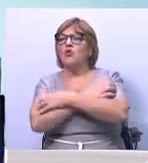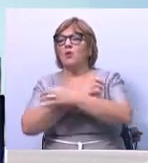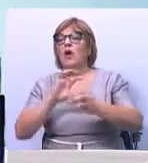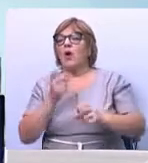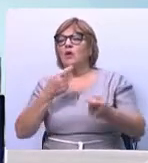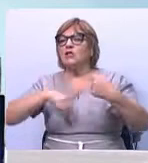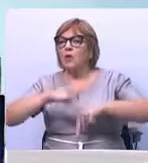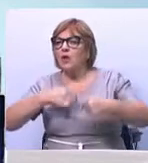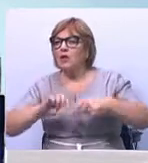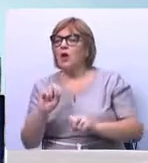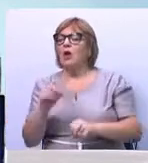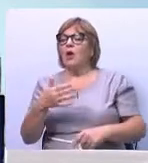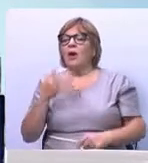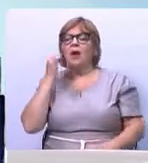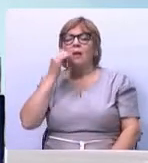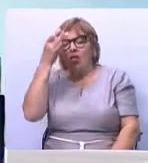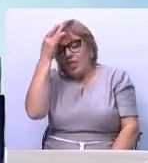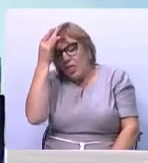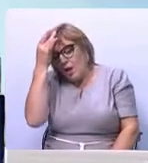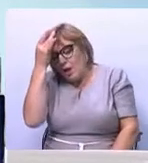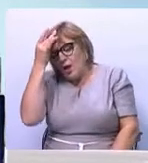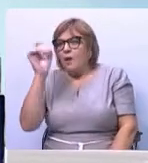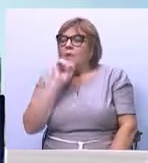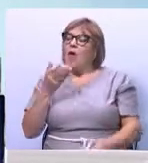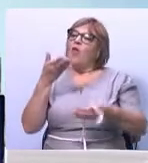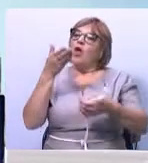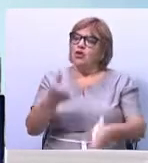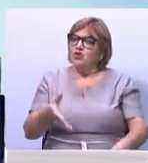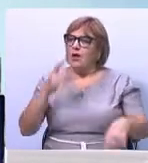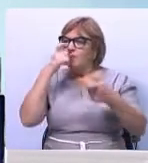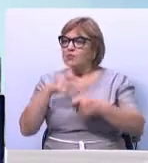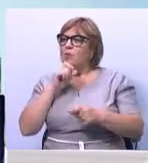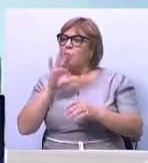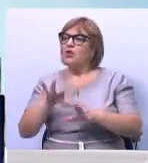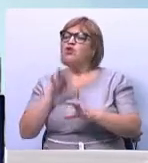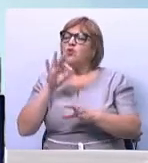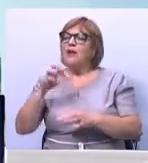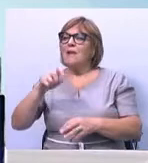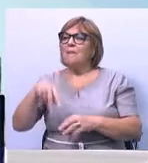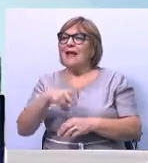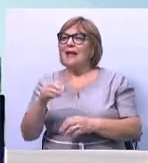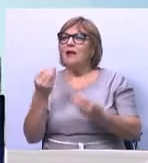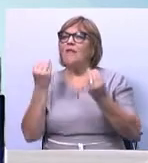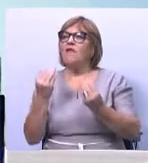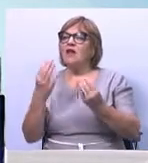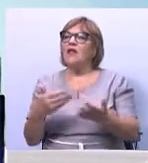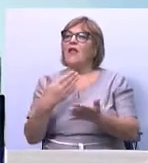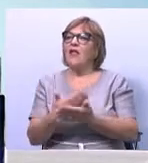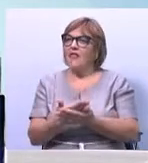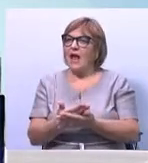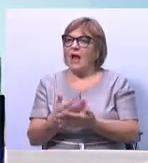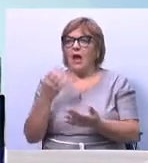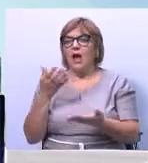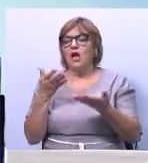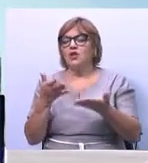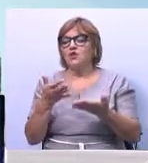em problemas, por exemplo, de dores de cabeça. Muitas das vezes as pessoas gostam muito de escolher uma menta porque a frescura que proporciona vai ajudar também